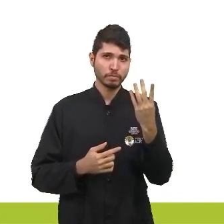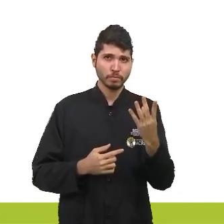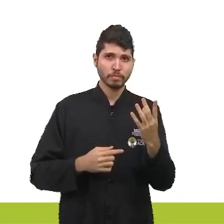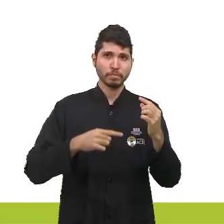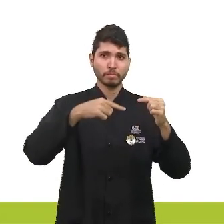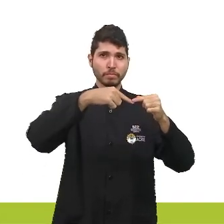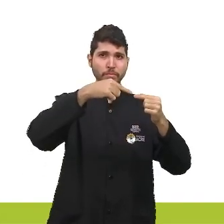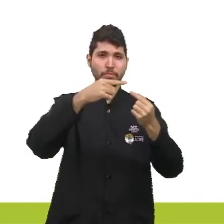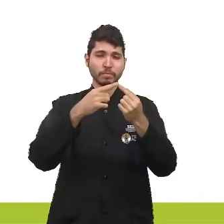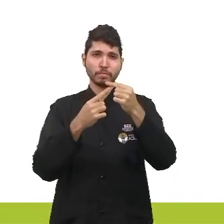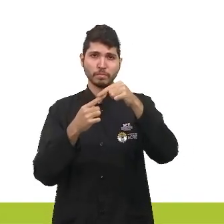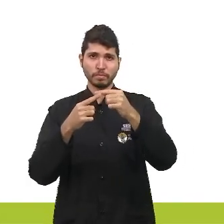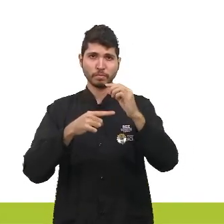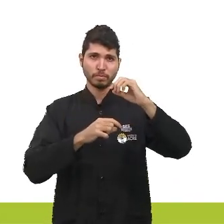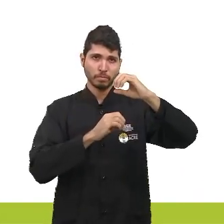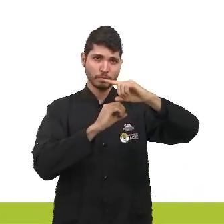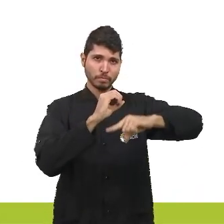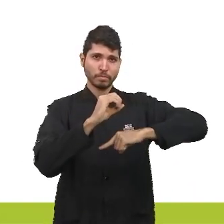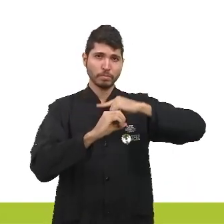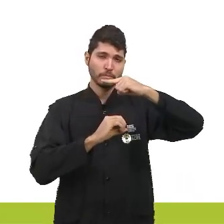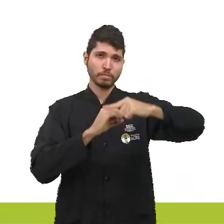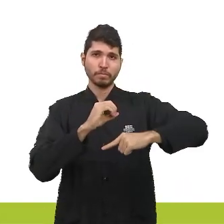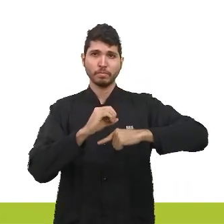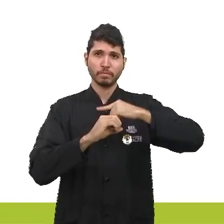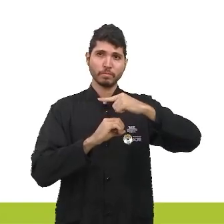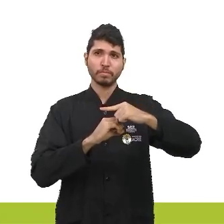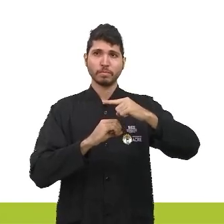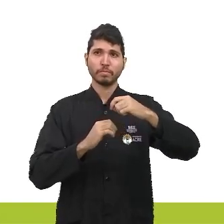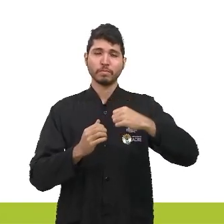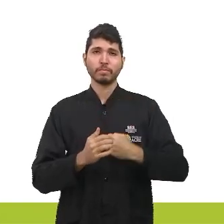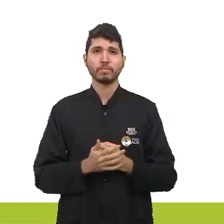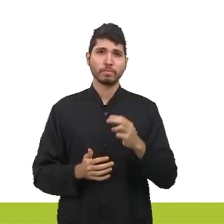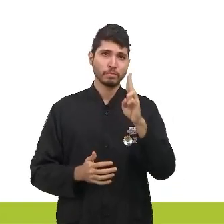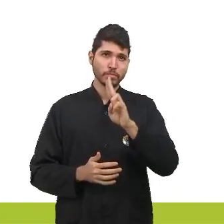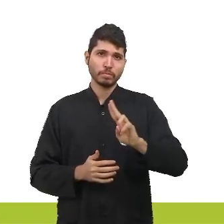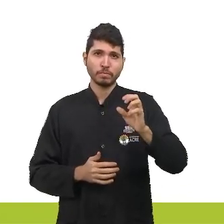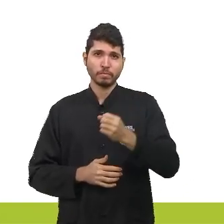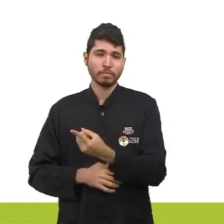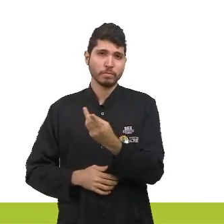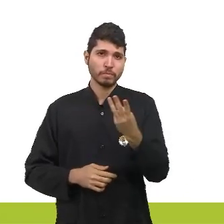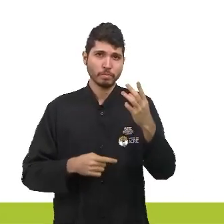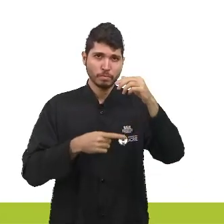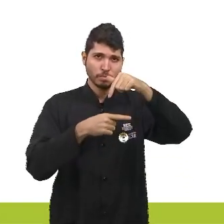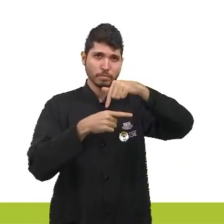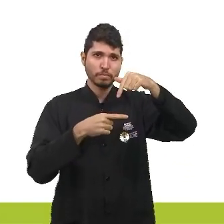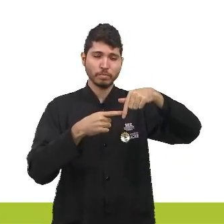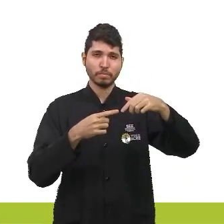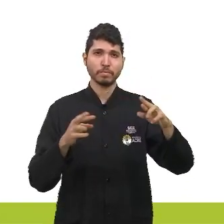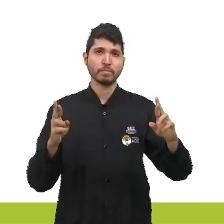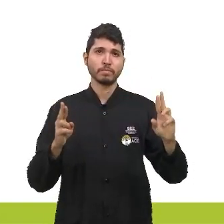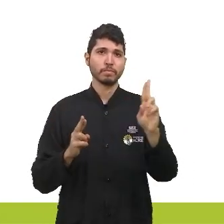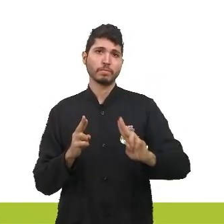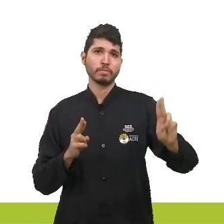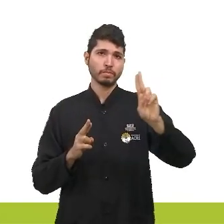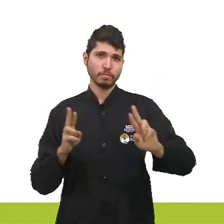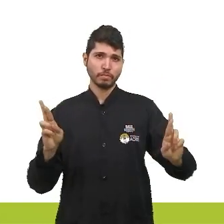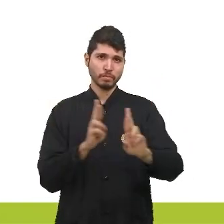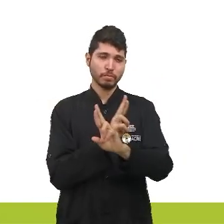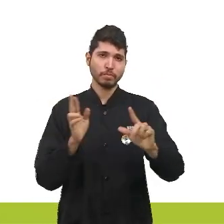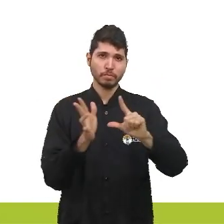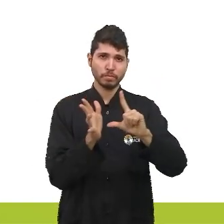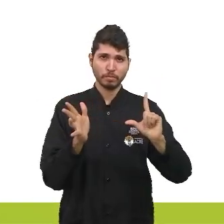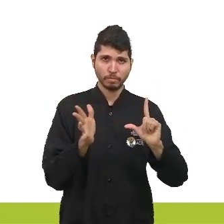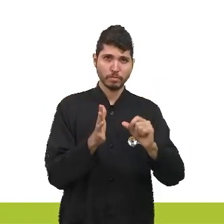de ligações, que é dado pela quantidade de arestas. E nós vamos usar aquela relação anteriormente vista, que